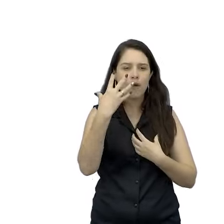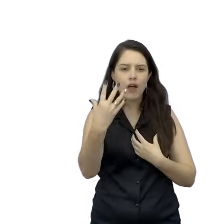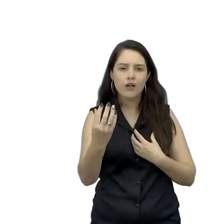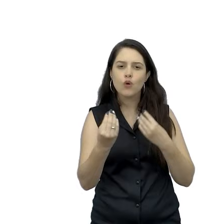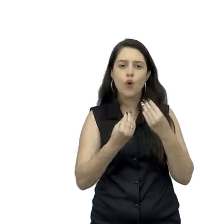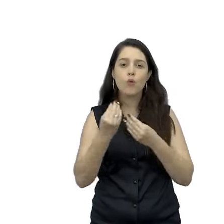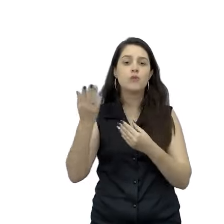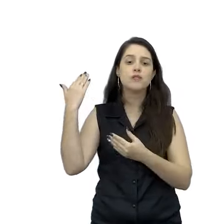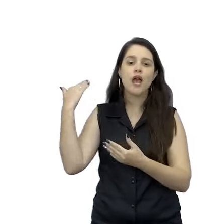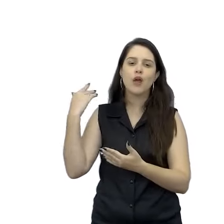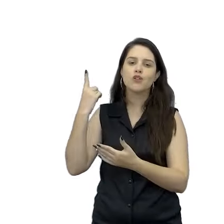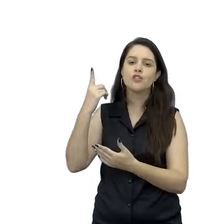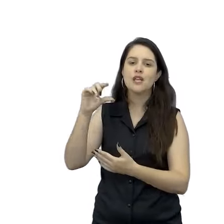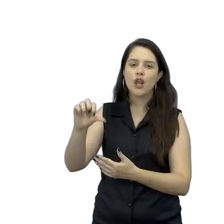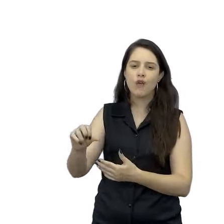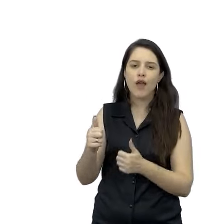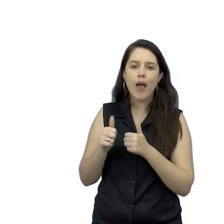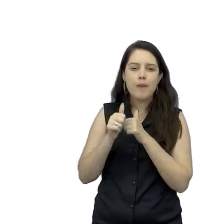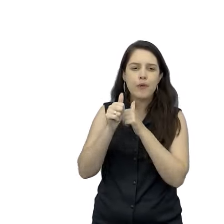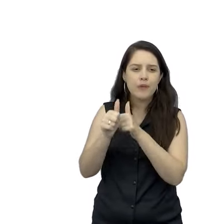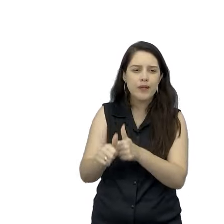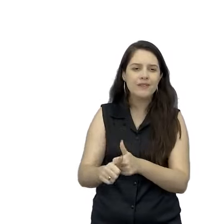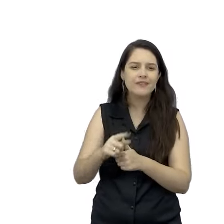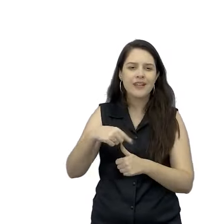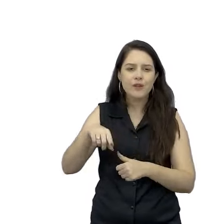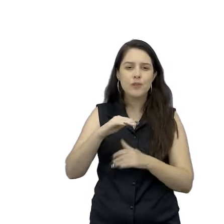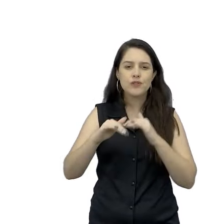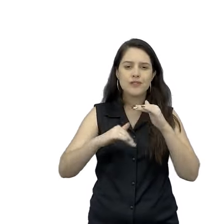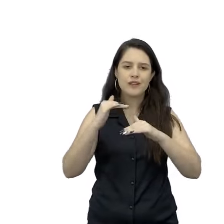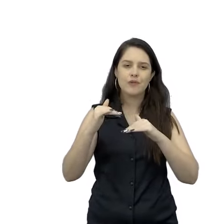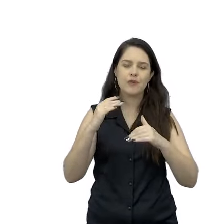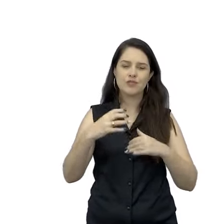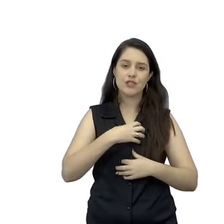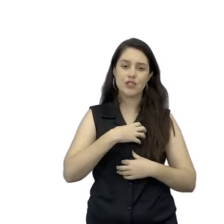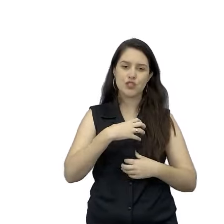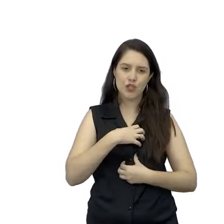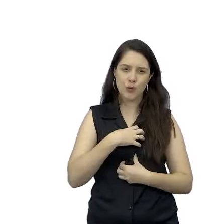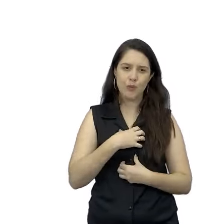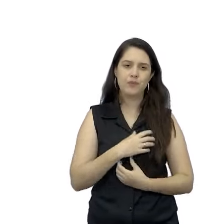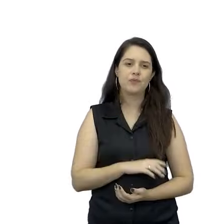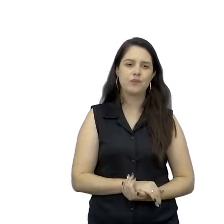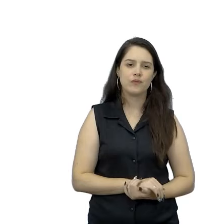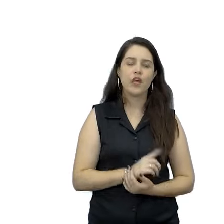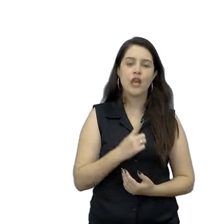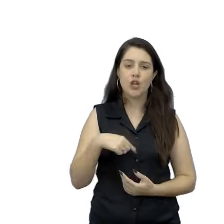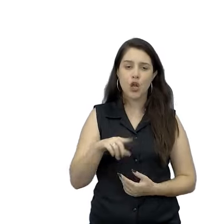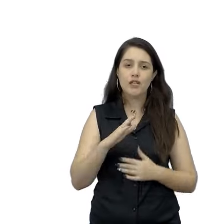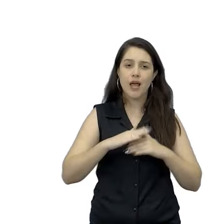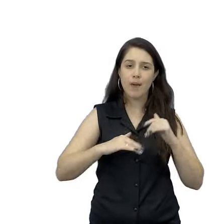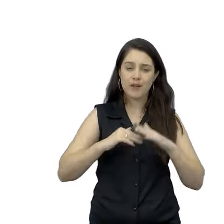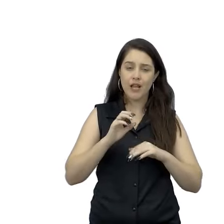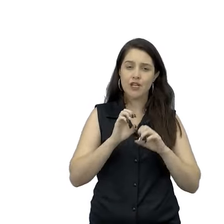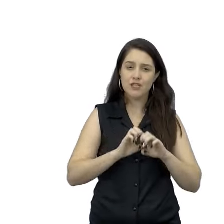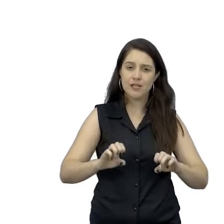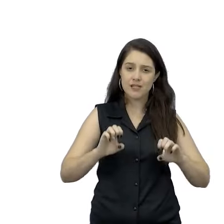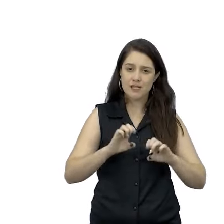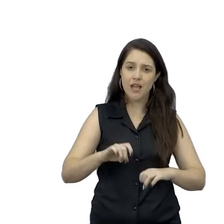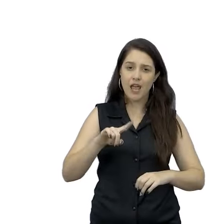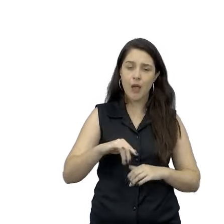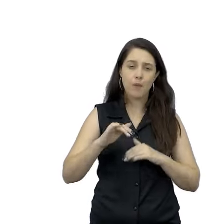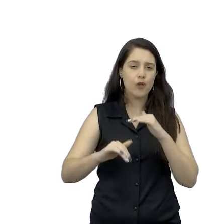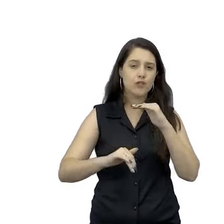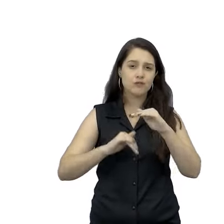século XIX, apropriando-se deles no processo da elaboração do sentido. Então, essa habilidade essencial, ela requer que o aluno